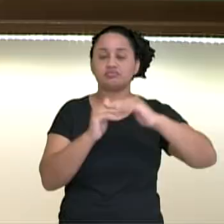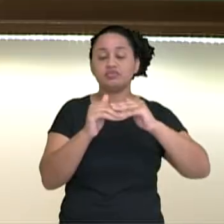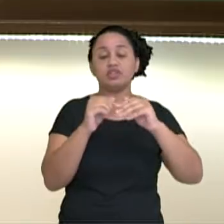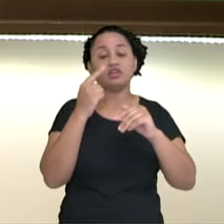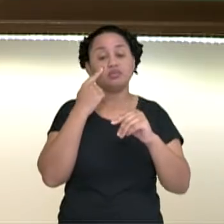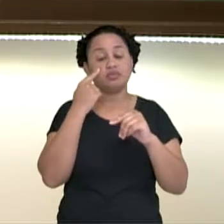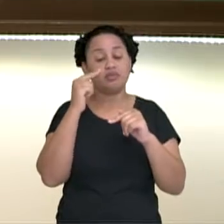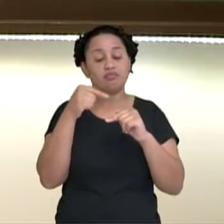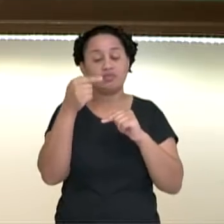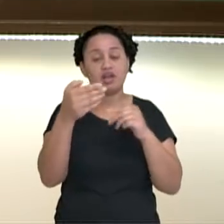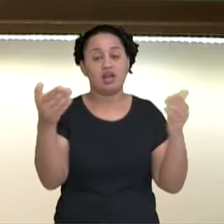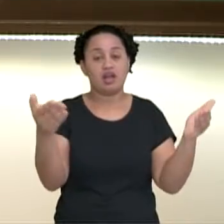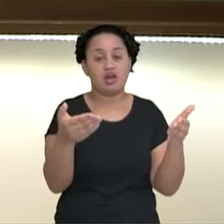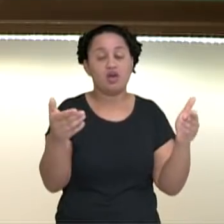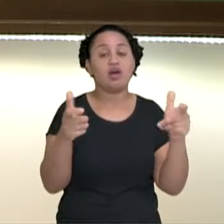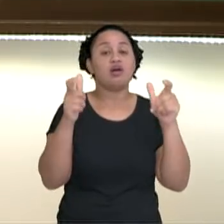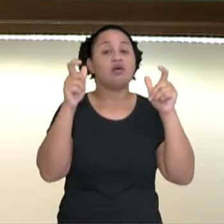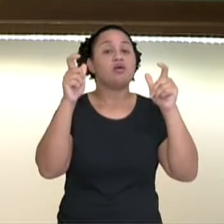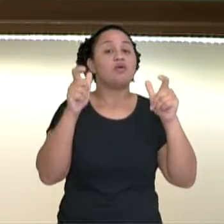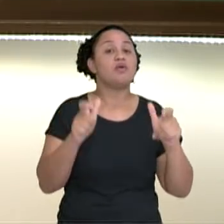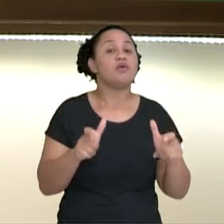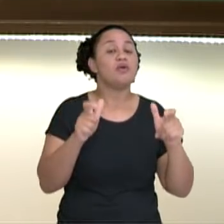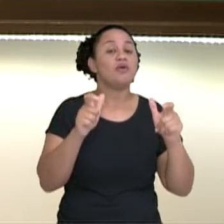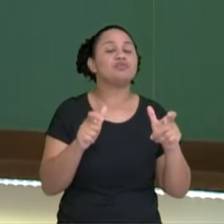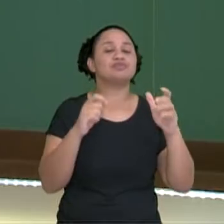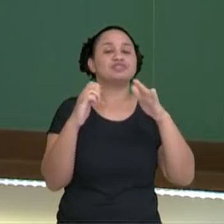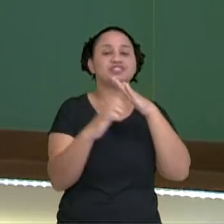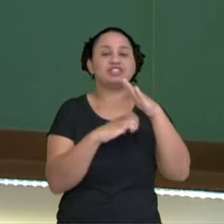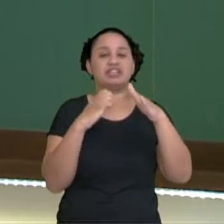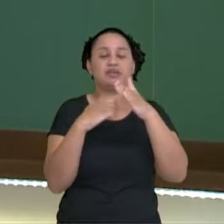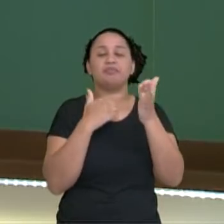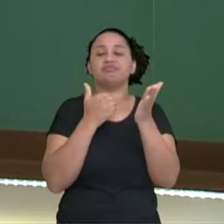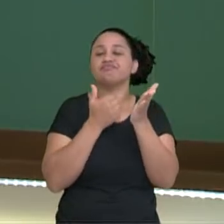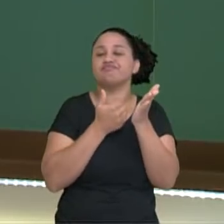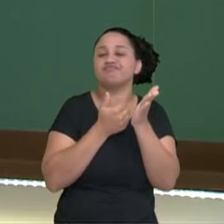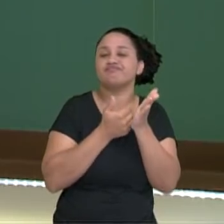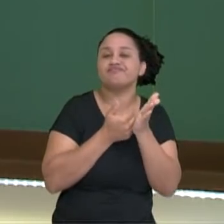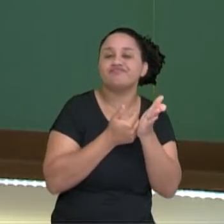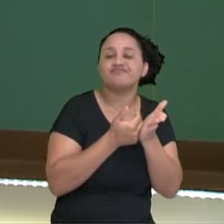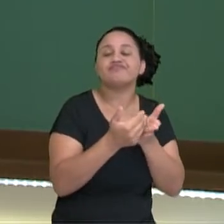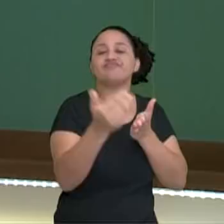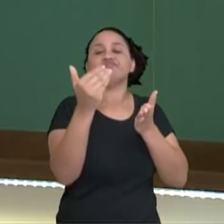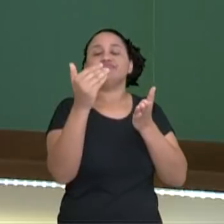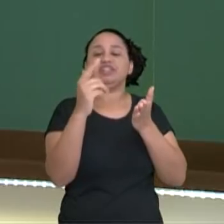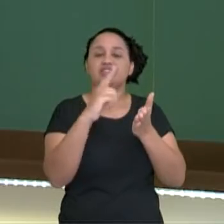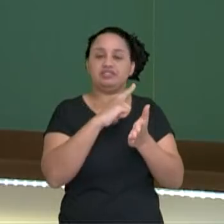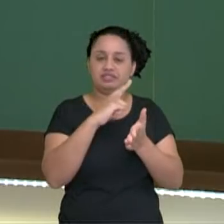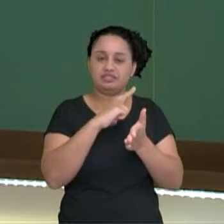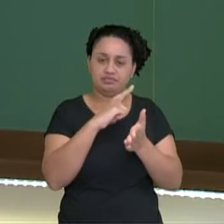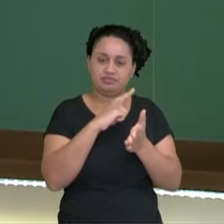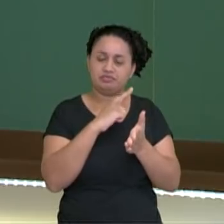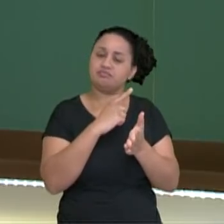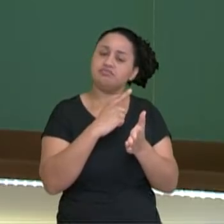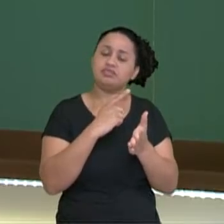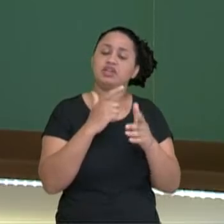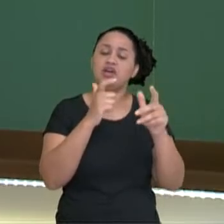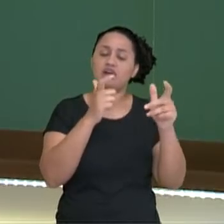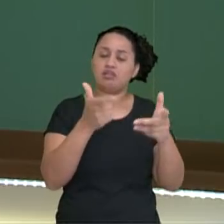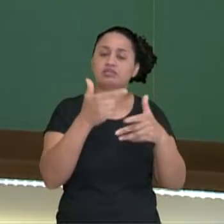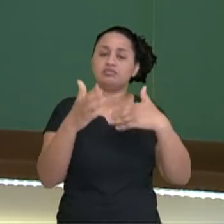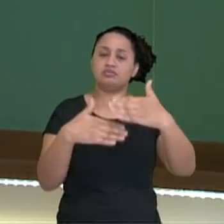ver agora aonde é que as fábricas vão começar a existir dentro